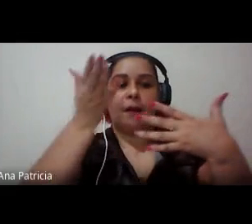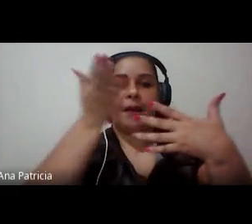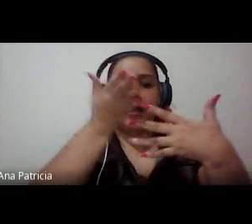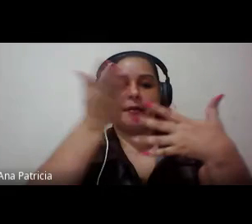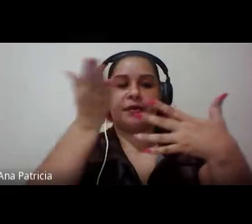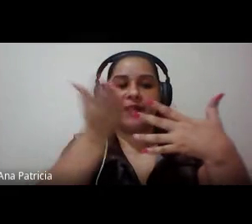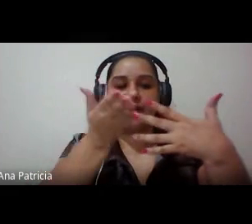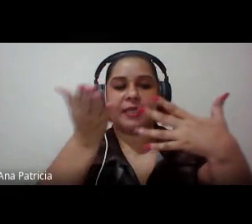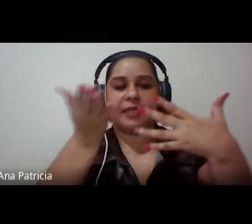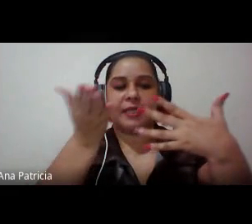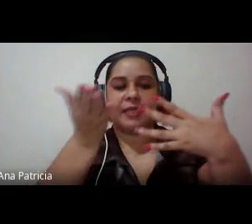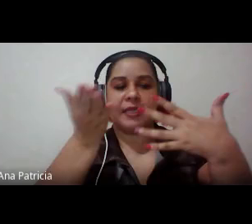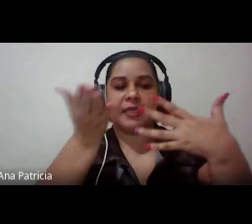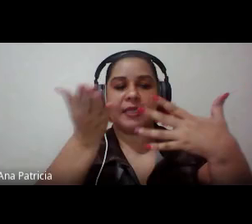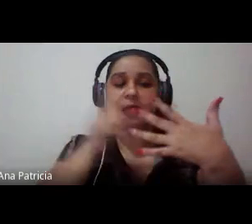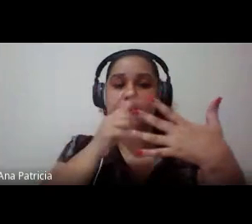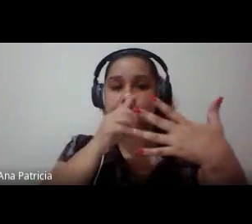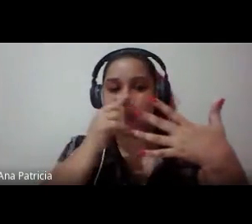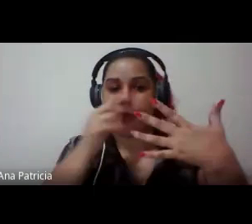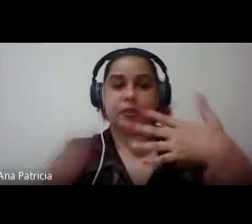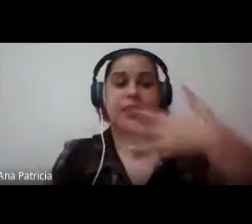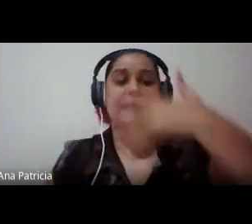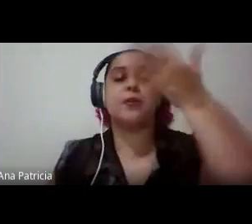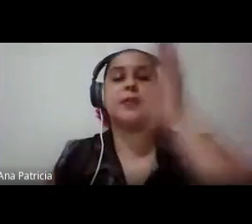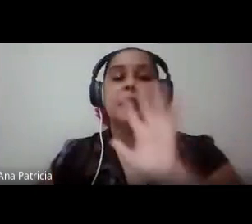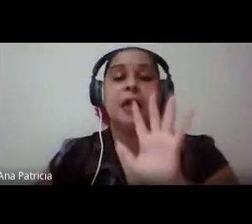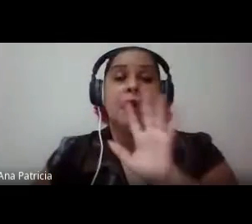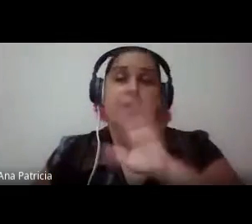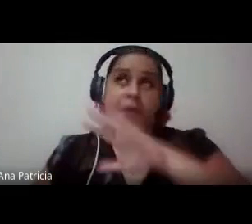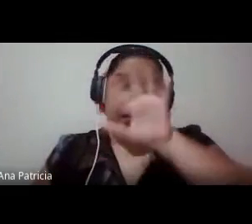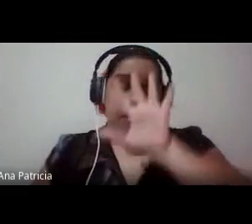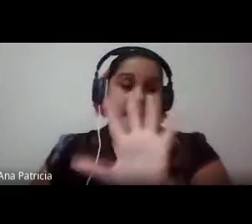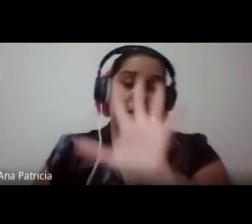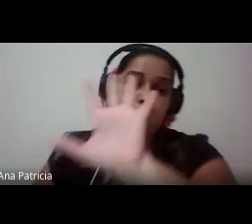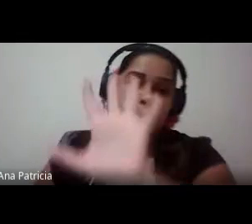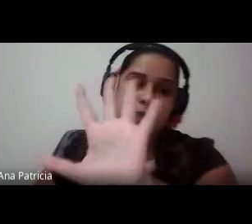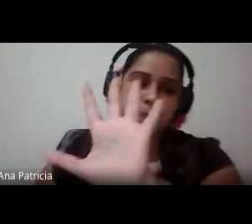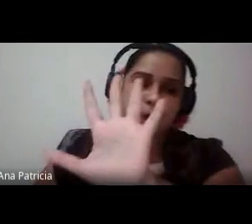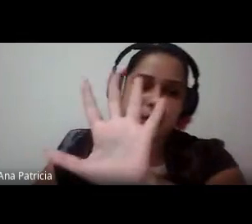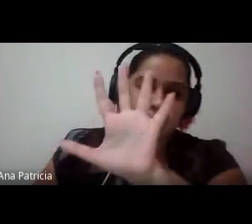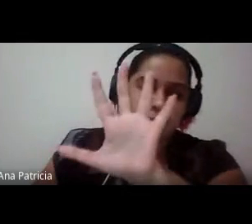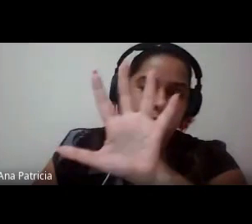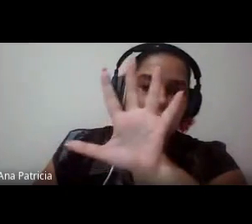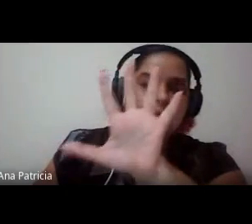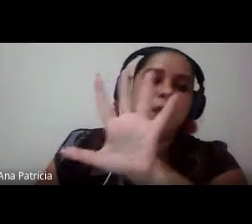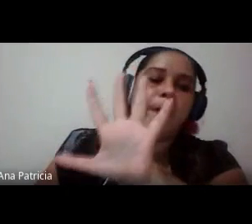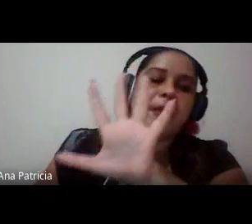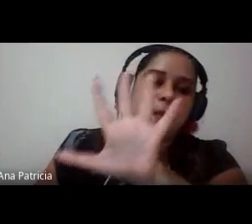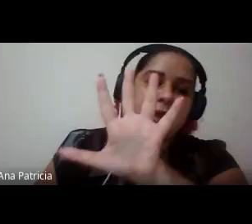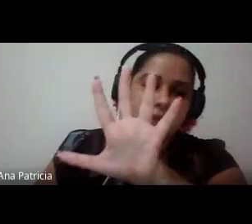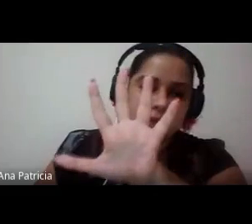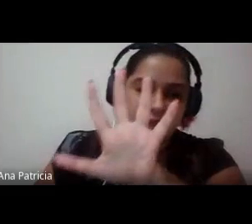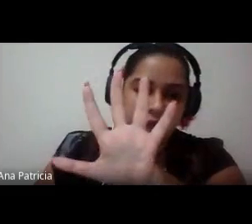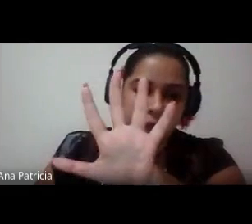Ó, parâmetros faz só assim esse movimentinho. Então, quais são os parâmetros? Eles são 5 principais. Os 5